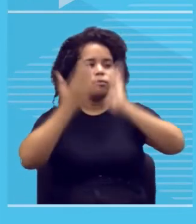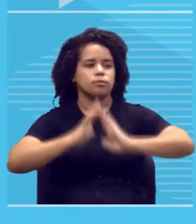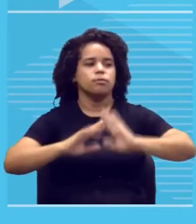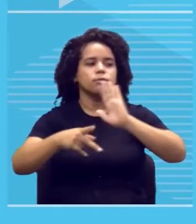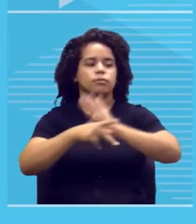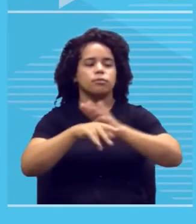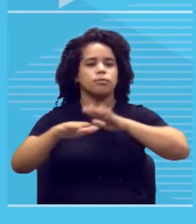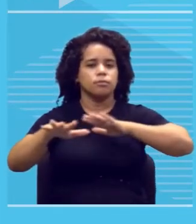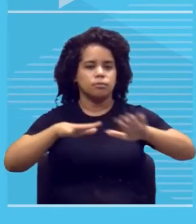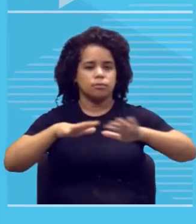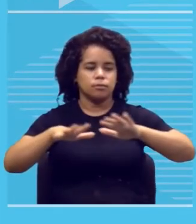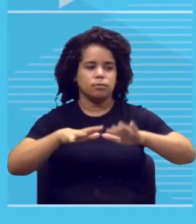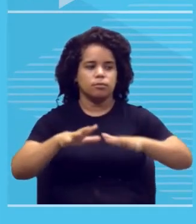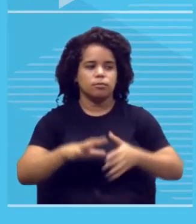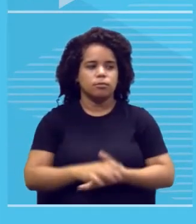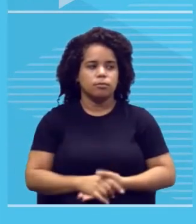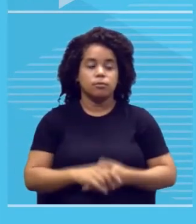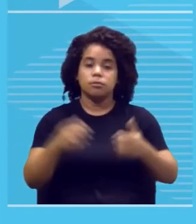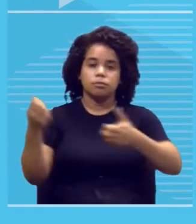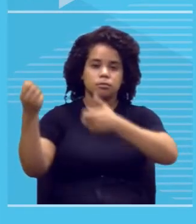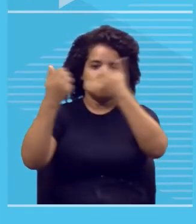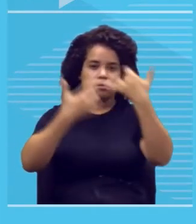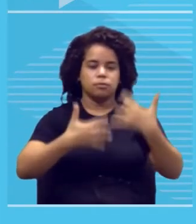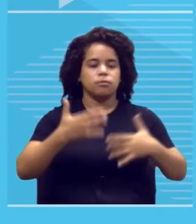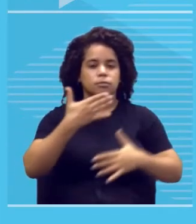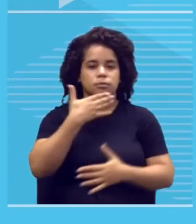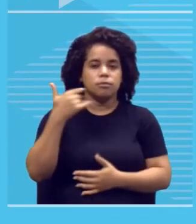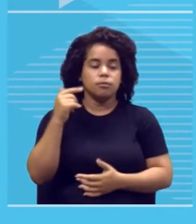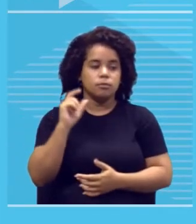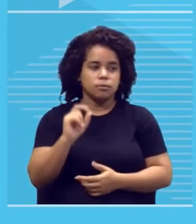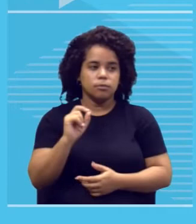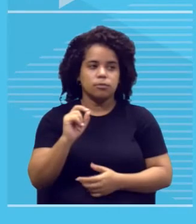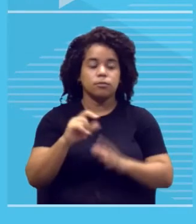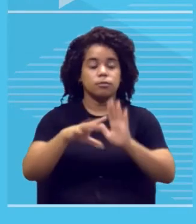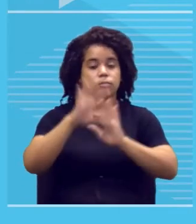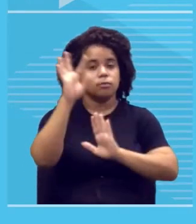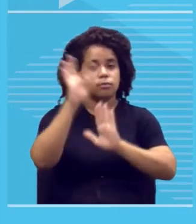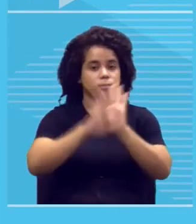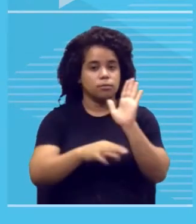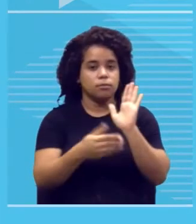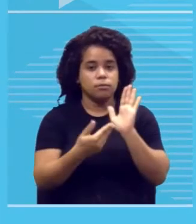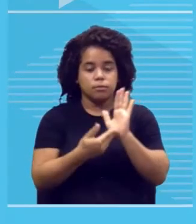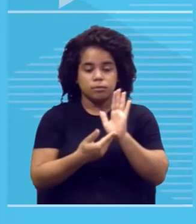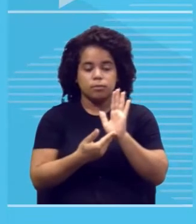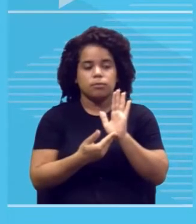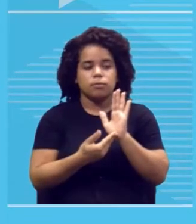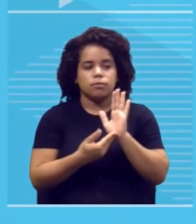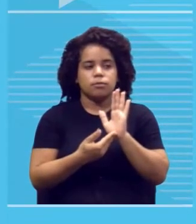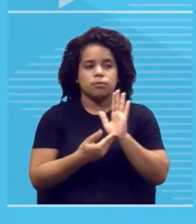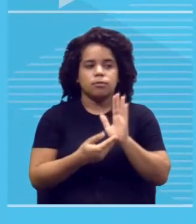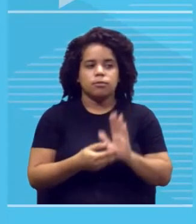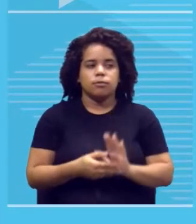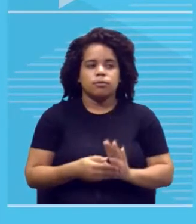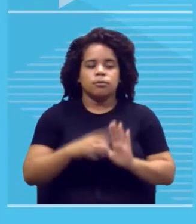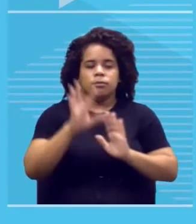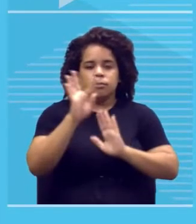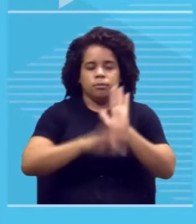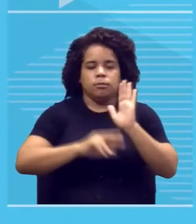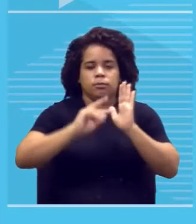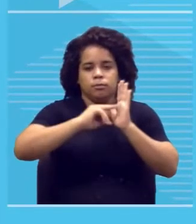análise de situações explicando melhor o texto a